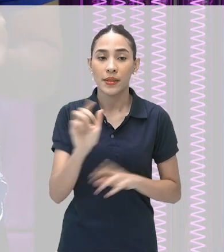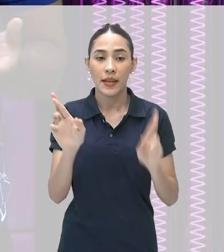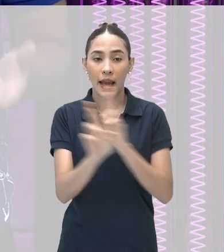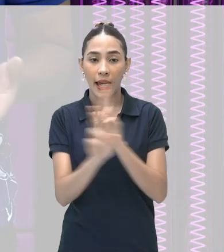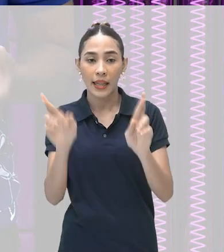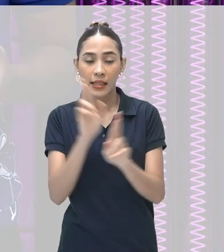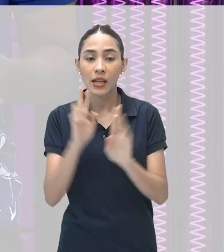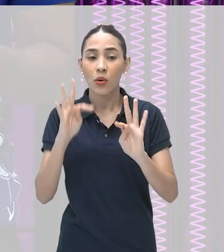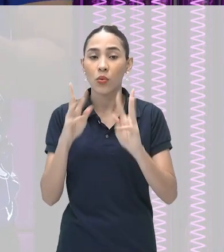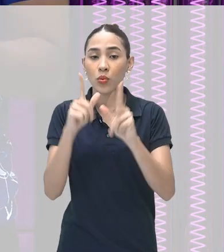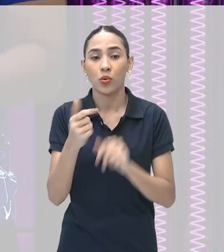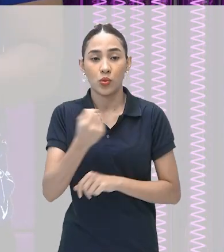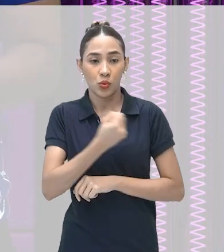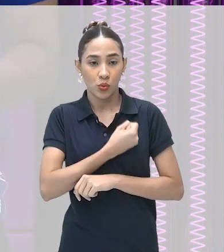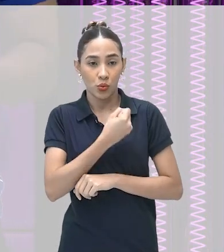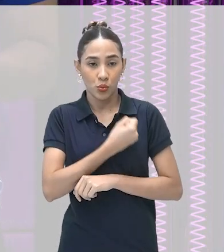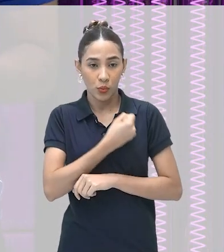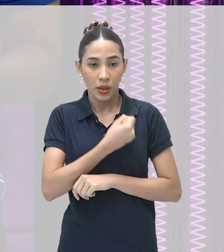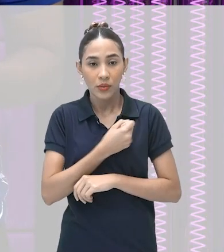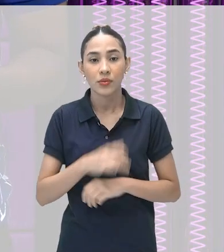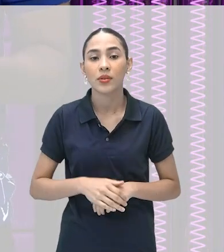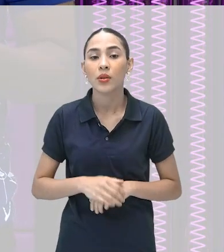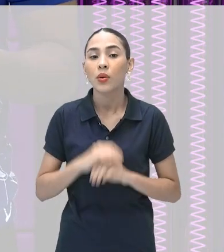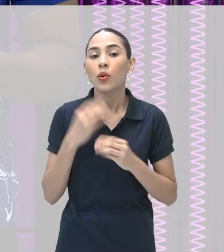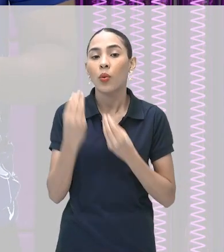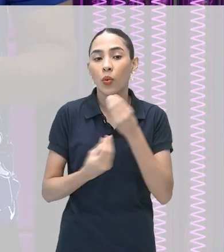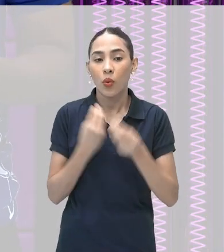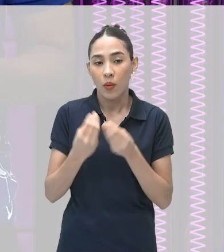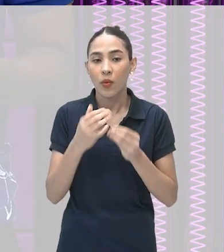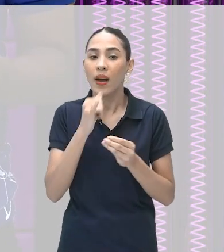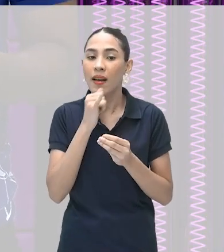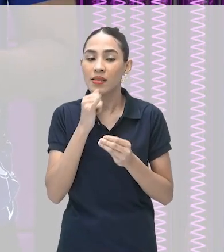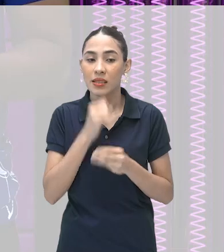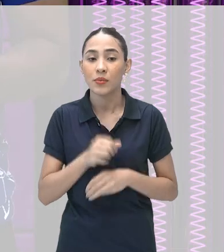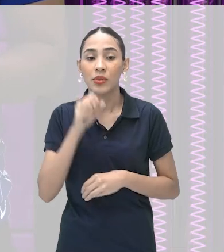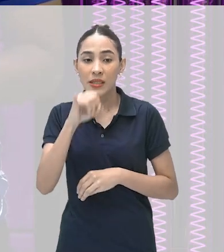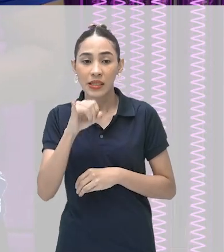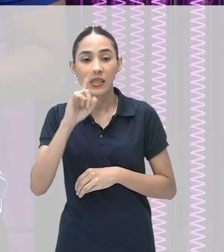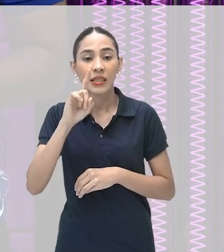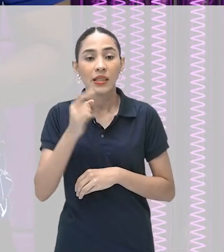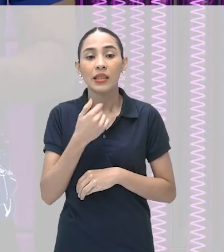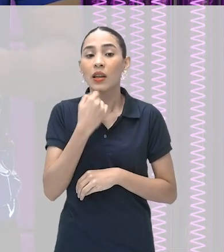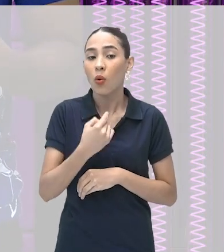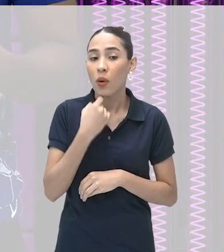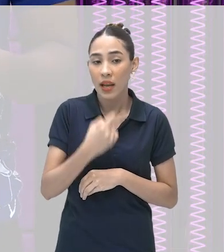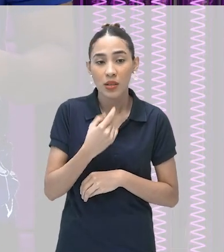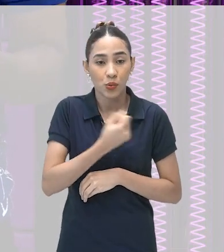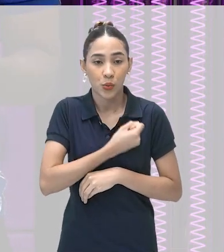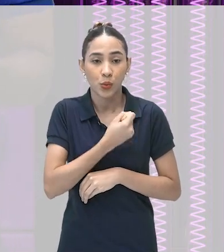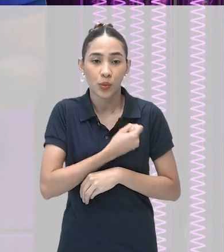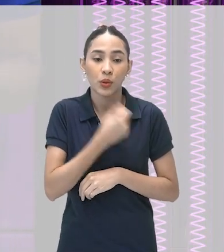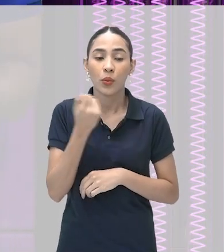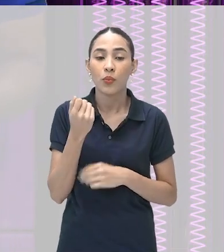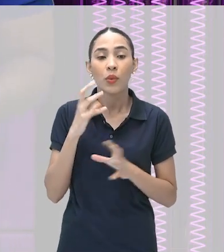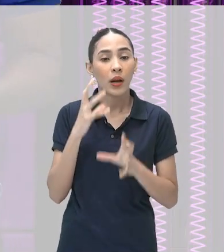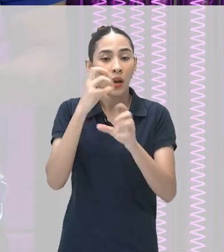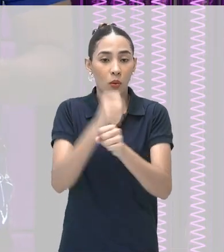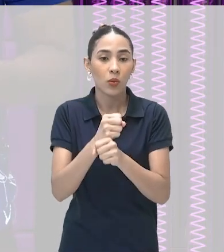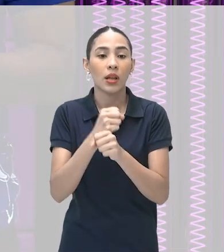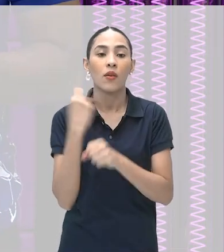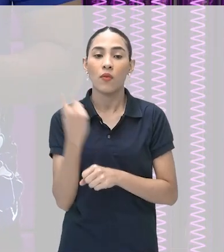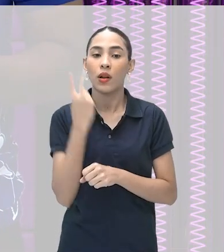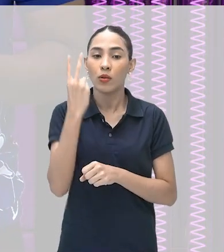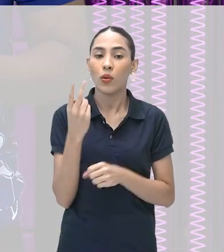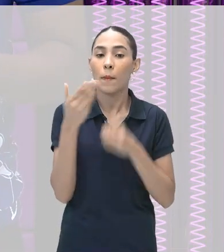entre todas as variáveis envolvidas, de forma quando uma delas é desconhecida, é possível calcular o seu valor